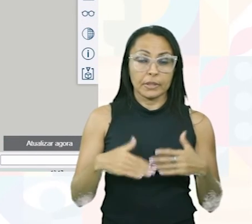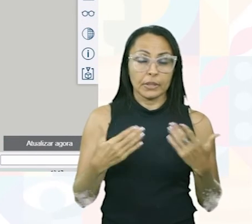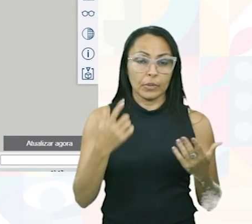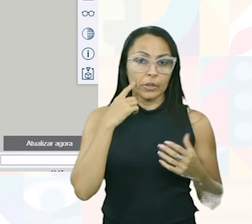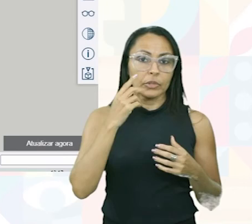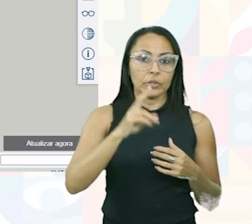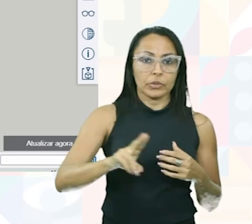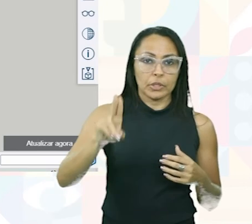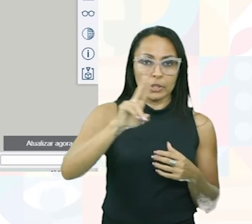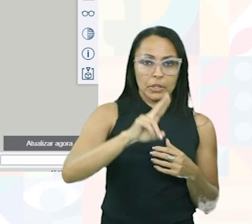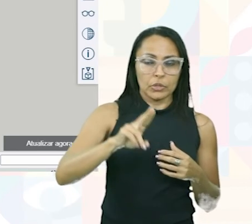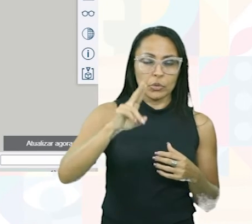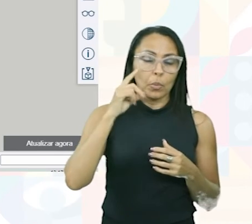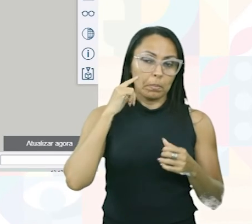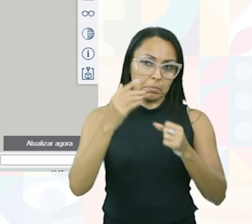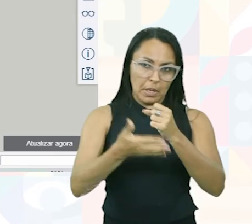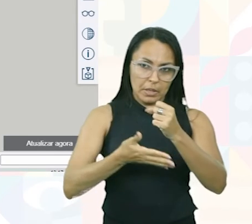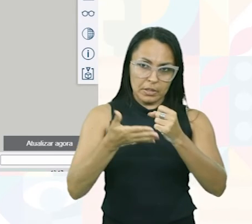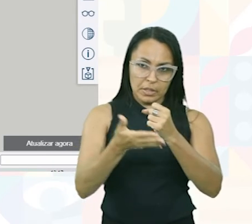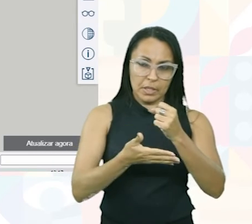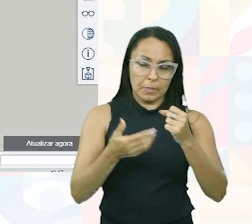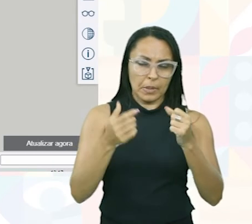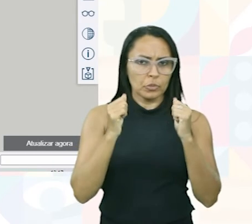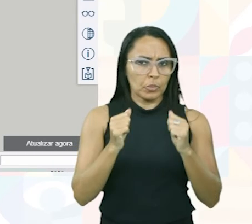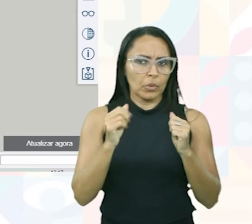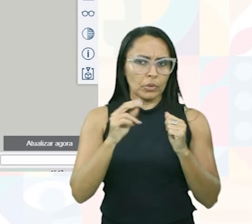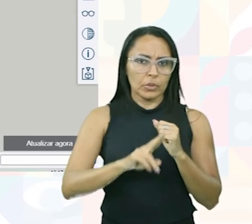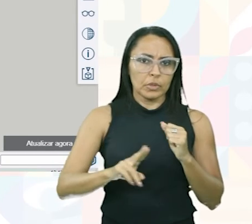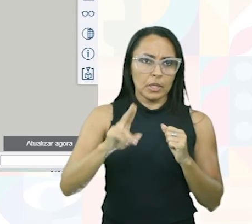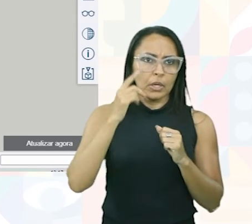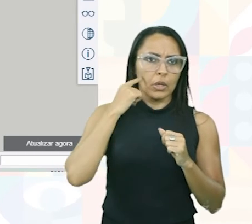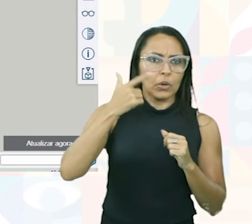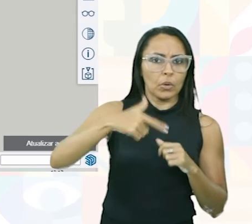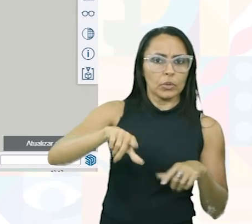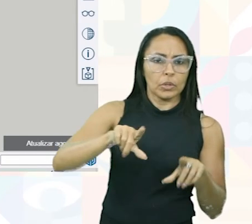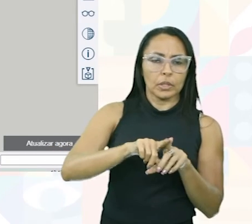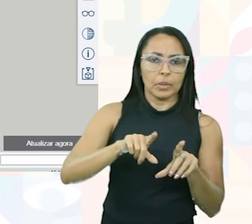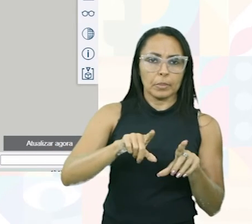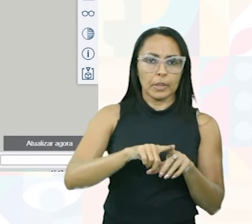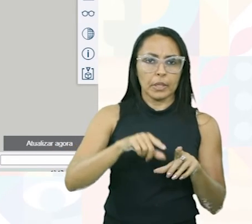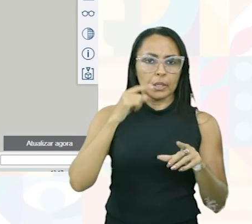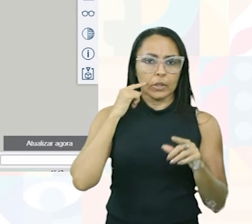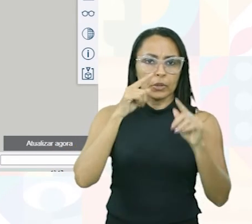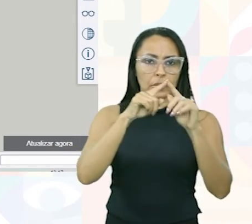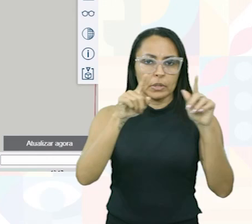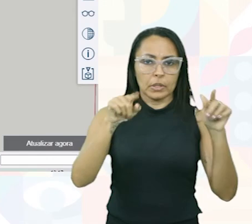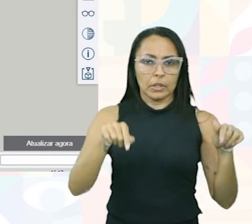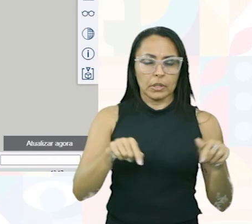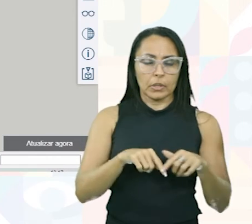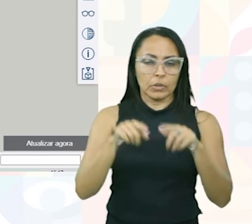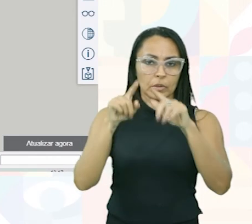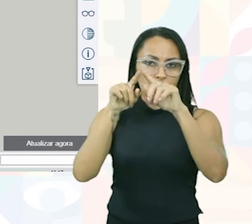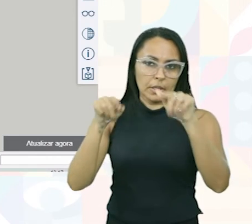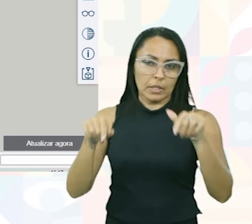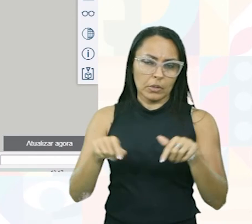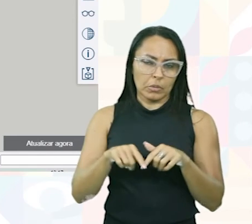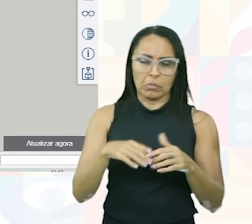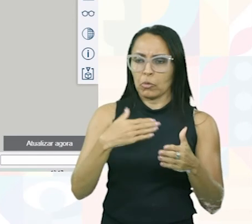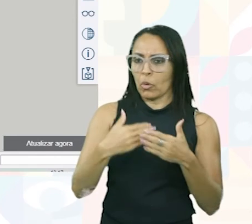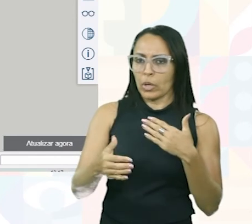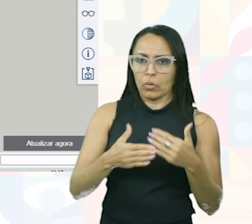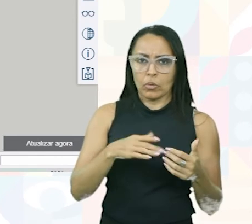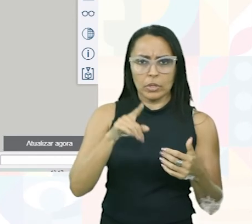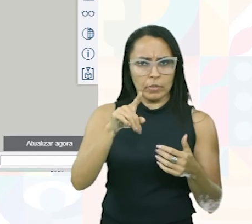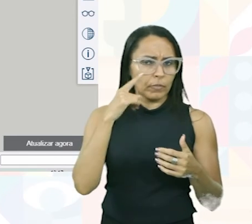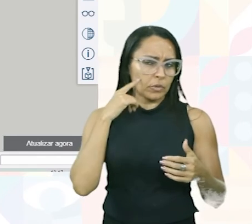utilizou o círculo como base, mas vocês podem utilizar uma outra forma, pode ser um triângulo, um retângulo, um pentágono, vocês que vão definir